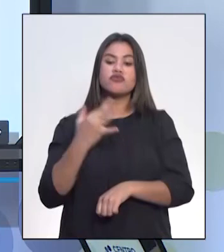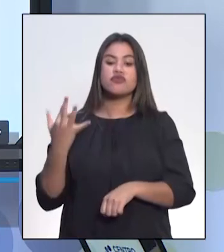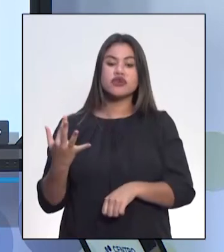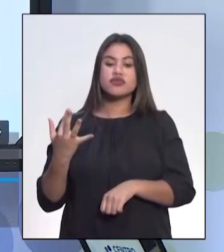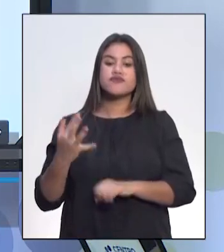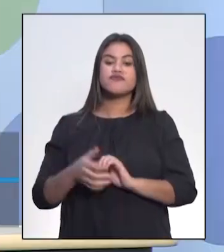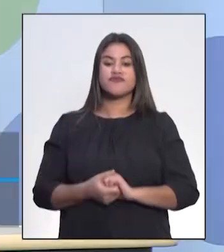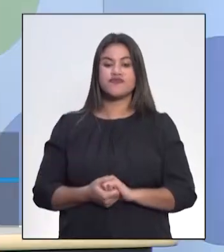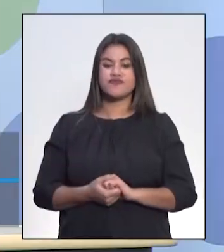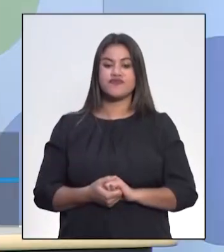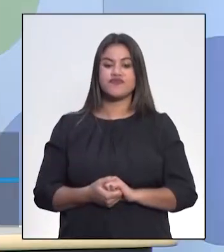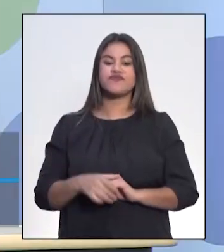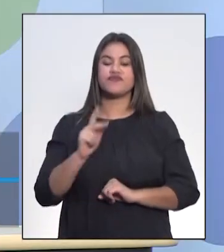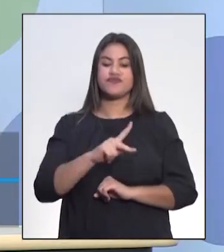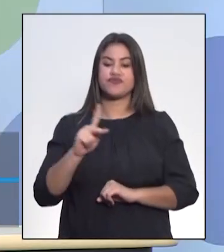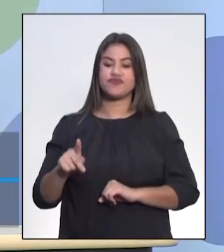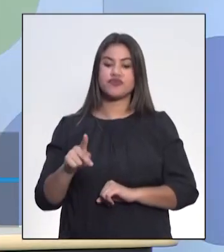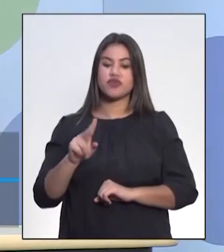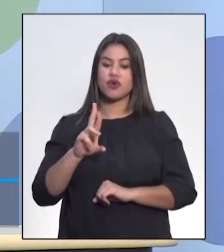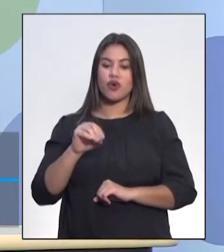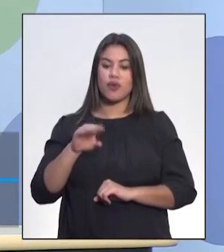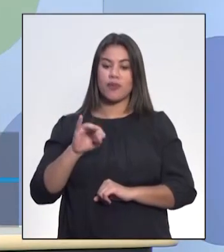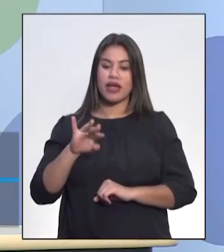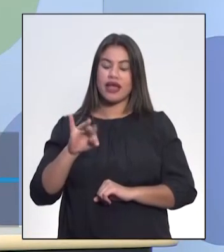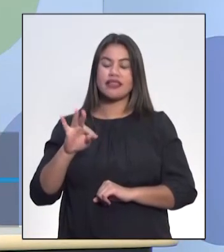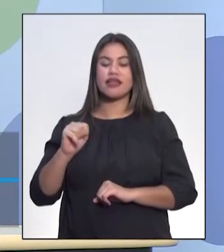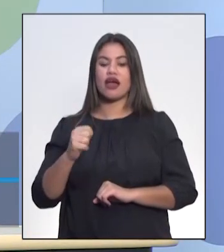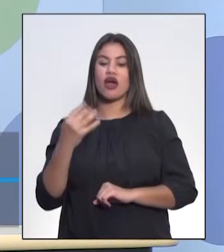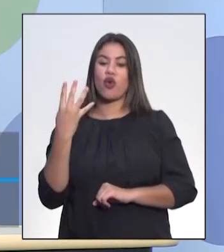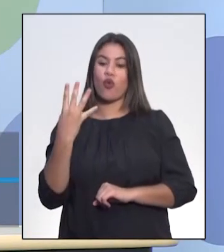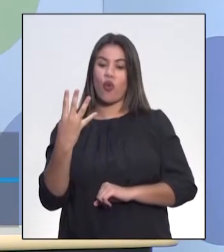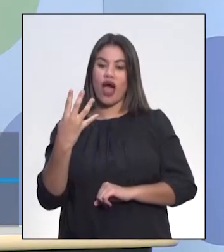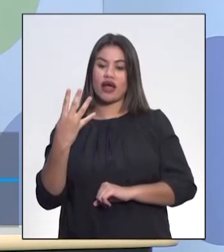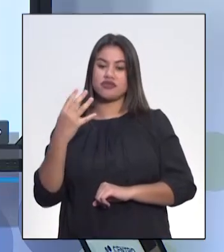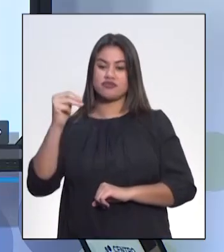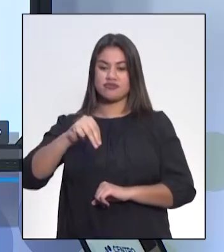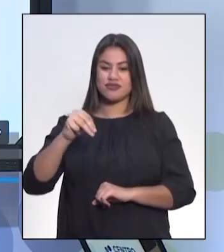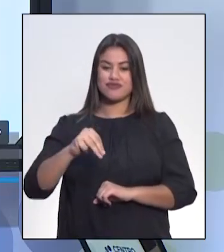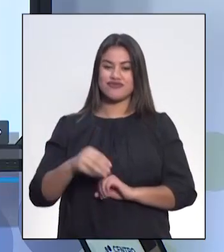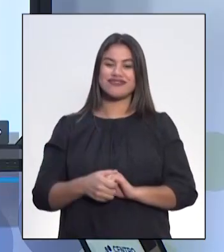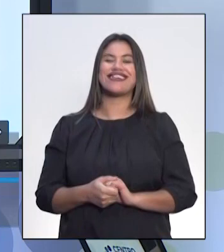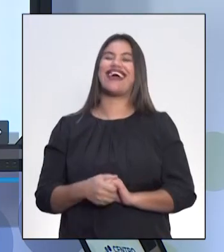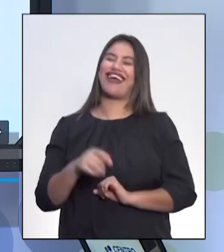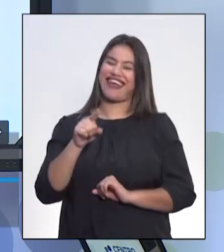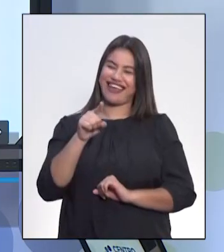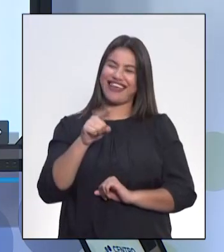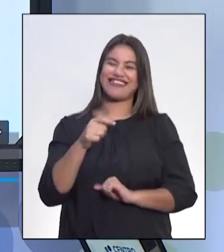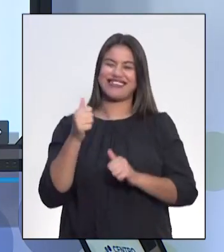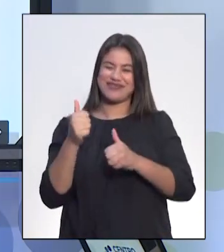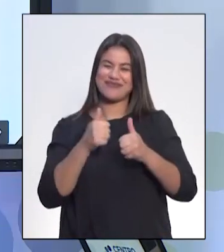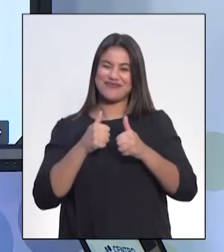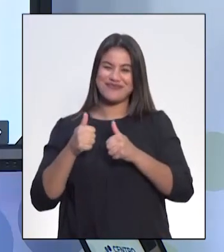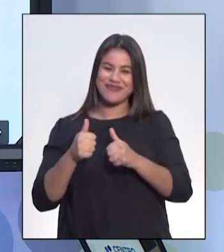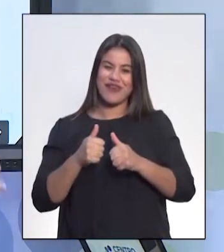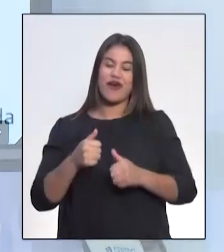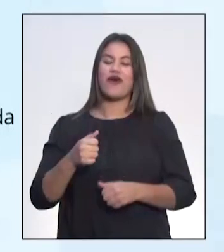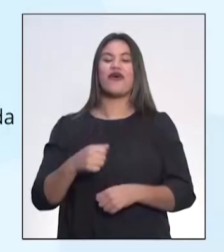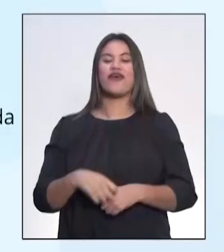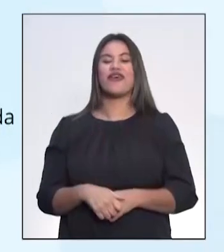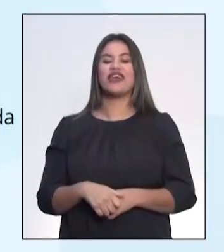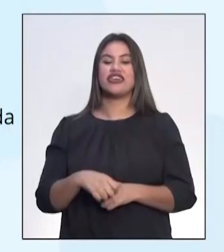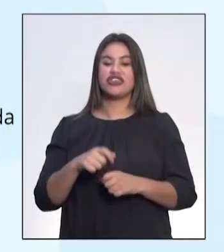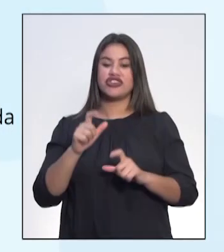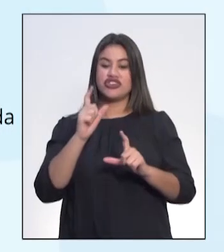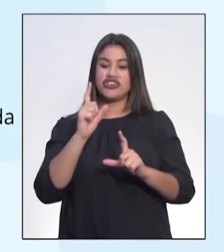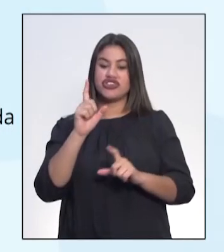Conta para mim. Professora Roberta, nossos alunos terão 4 minutos para esse chat. Tá boazinha, hein? 4 minutos. Então, vai lá, x do